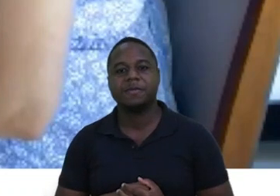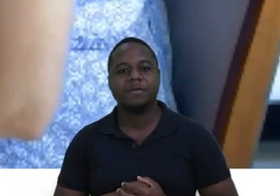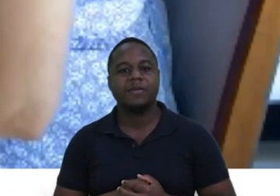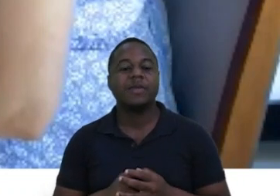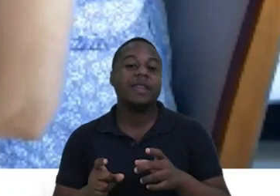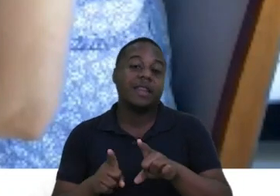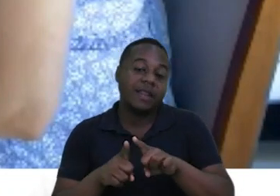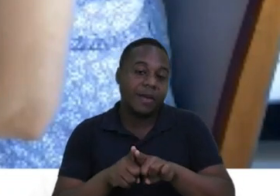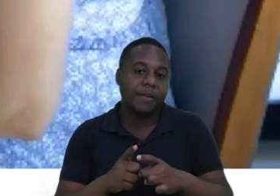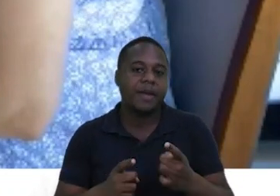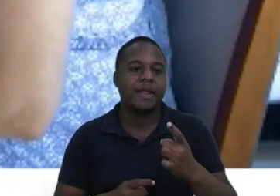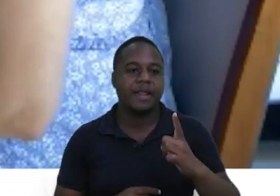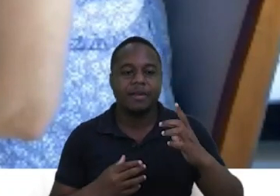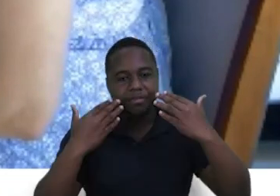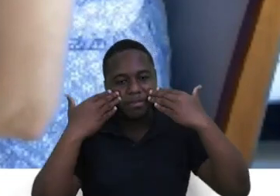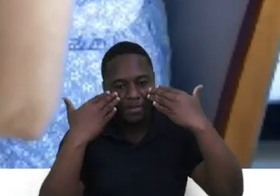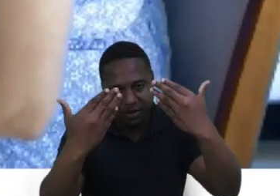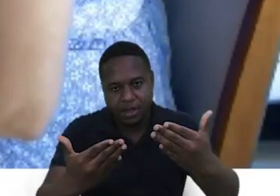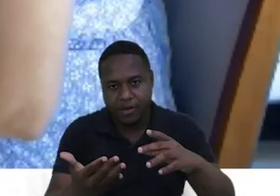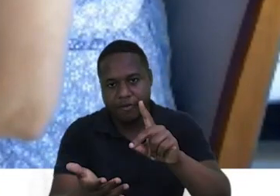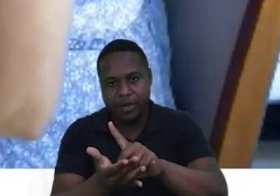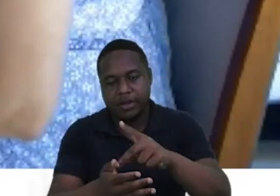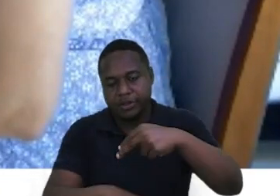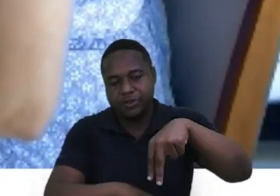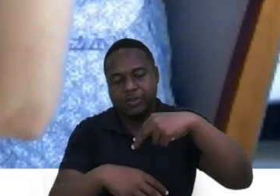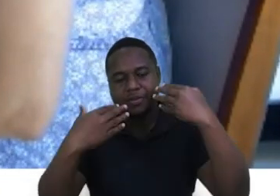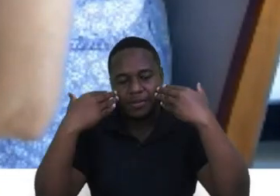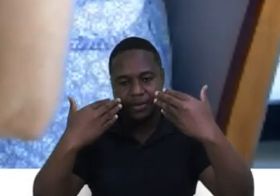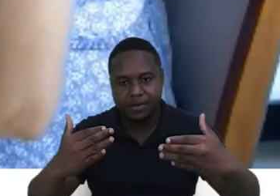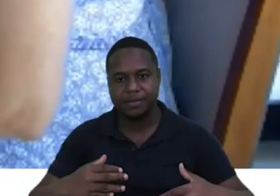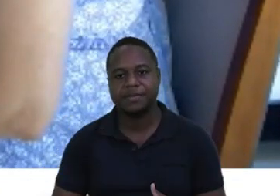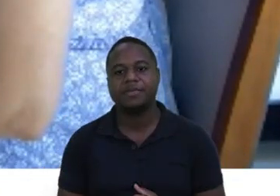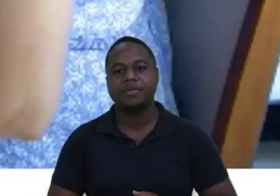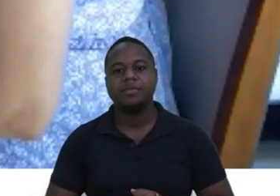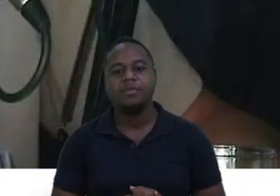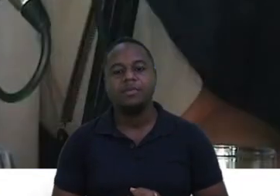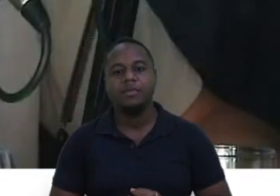tempo que são apresentações, de alguma forma,